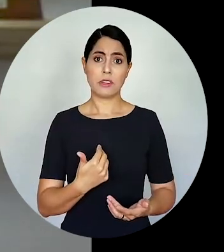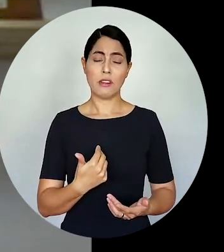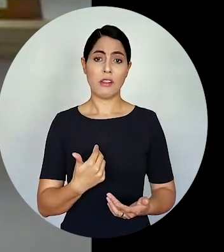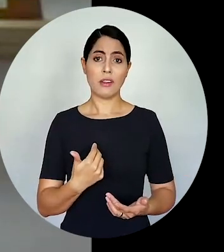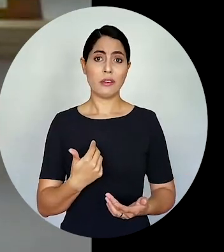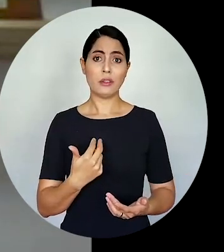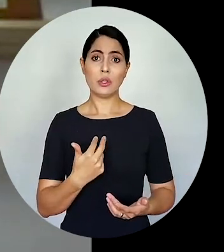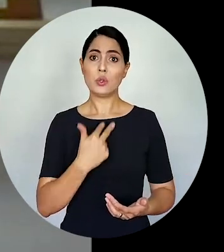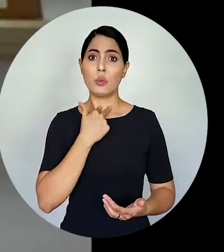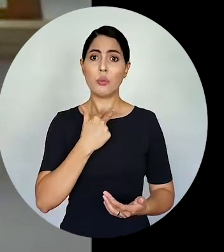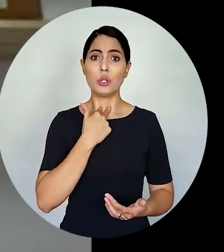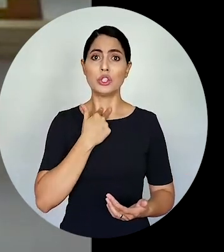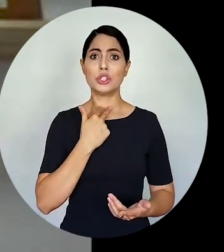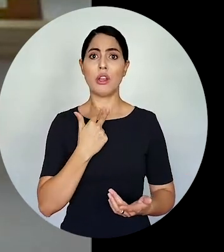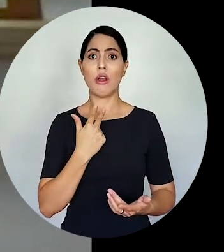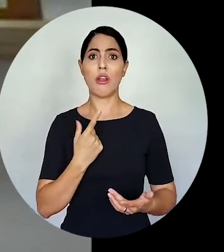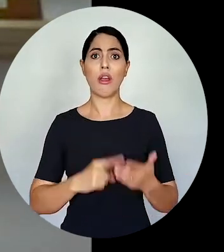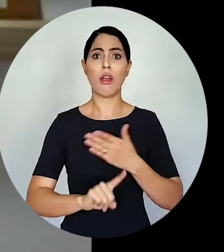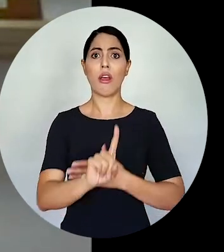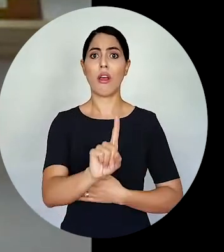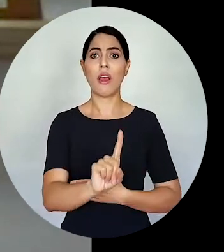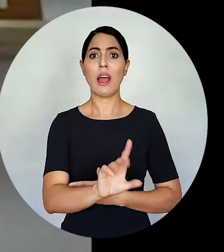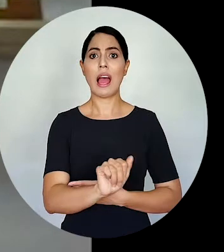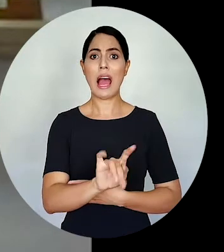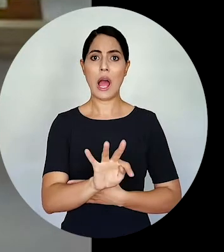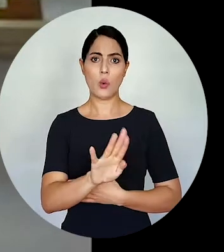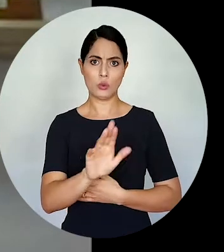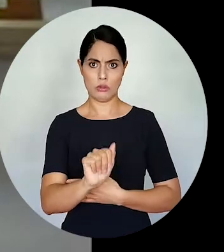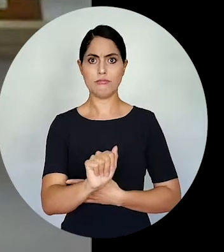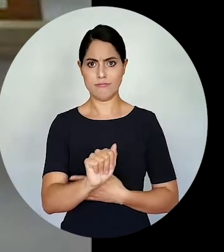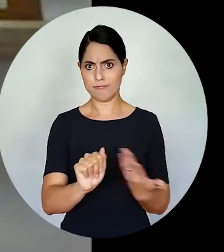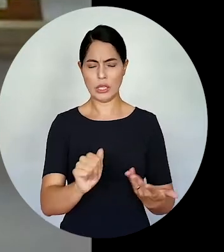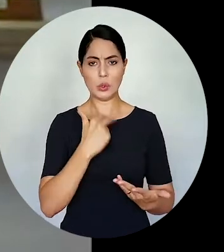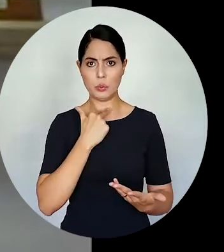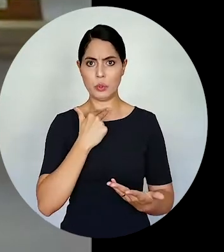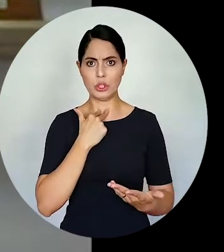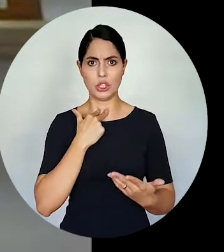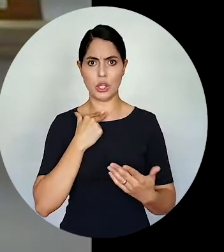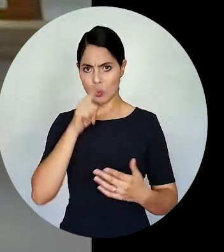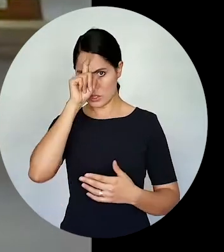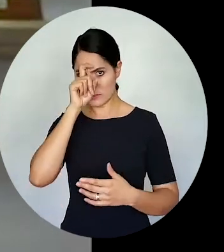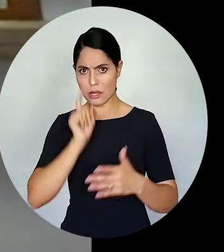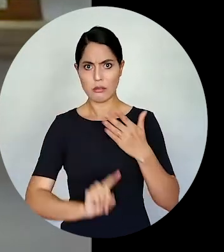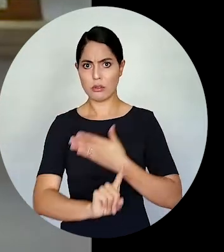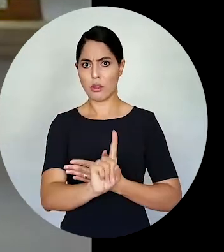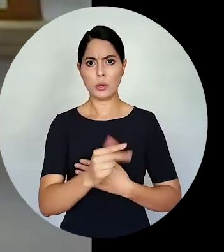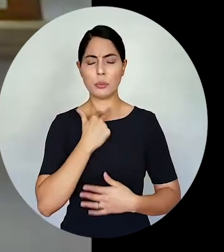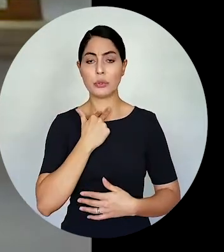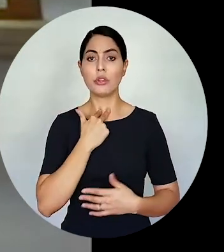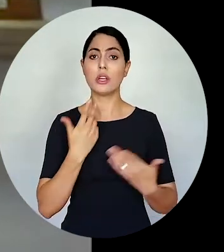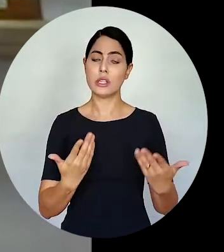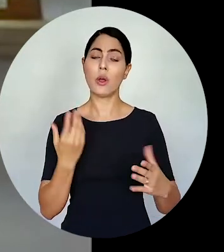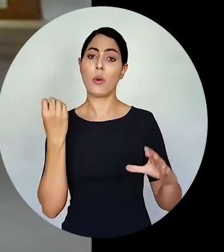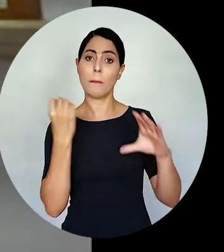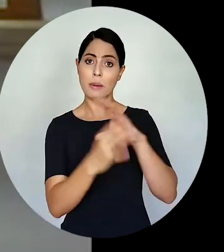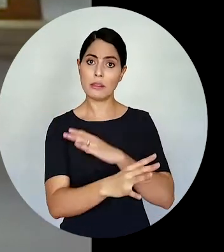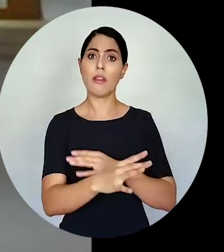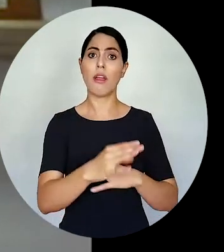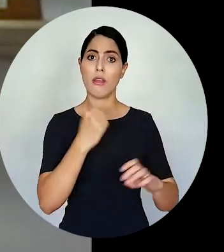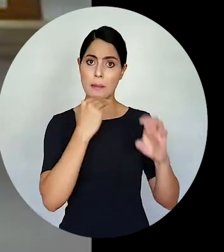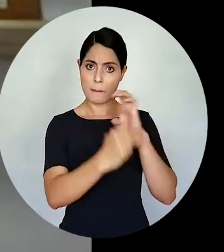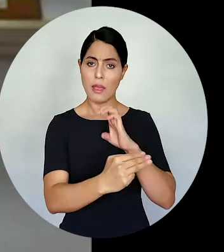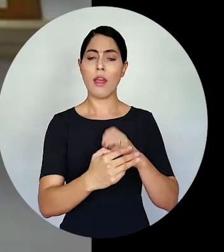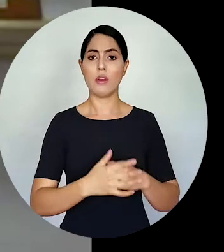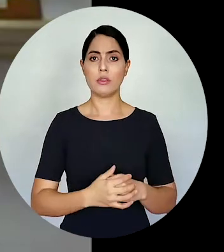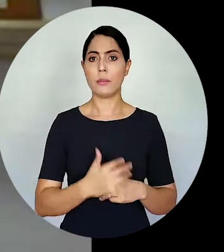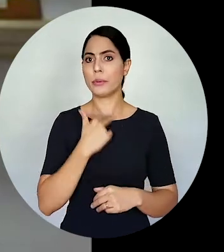alta. Então, o melhor ato seria, então, resignar. Eu protocolei essa petição, eu mandei por e-mail, na verdade, eu não tinha